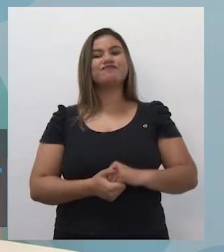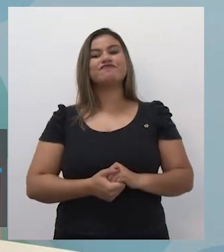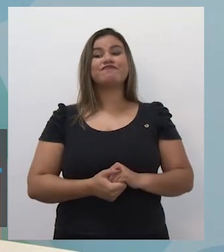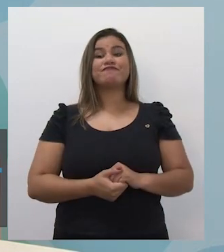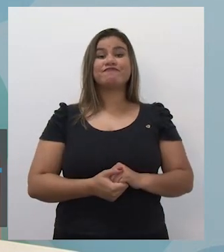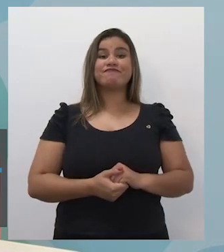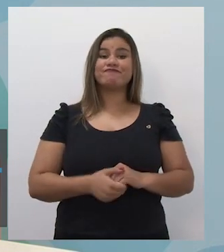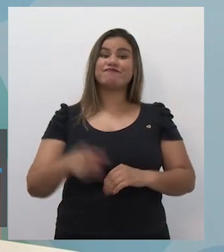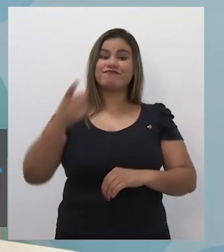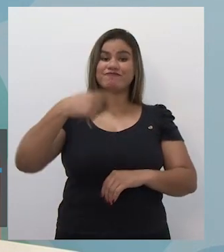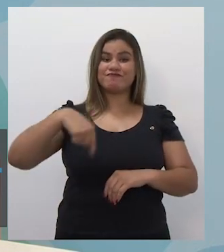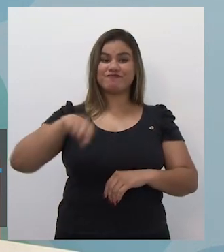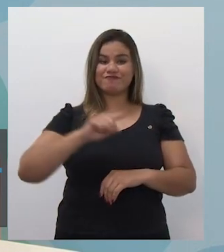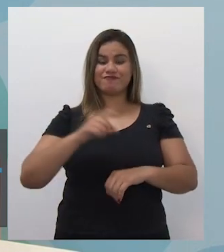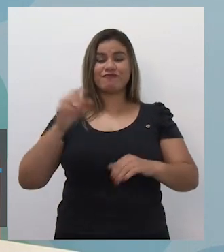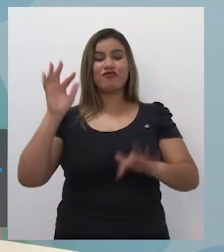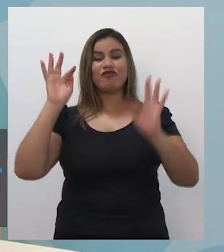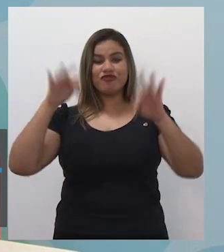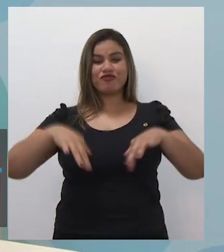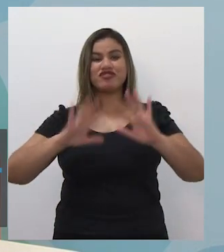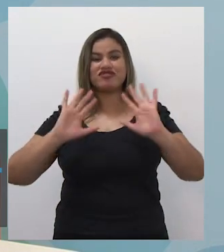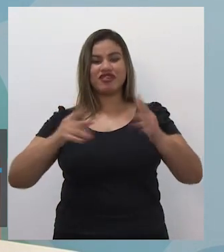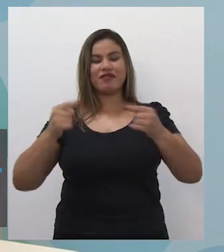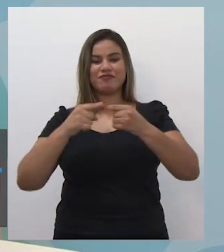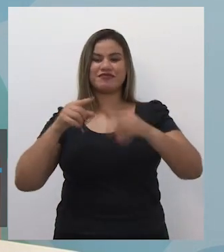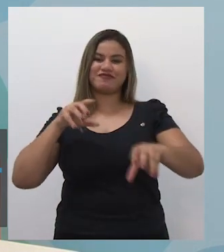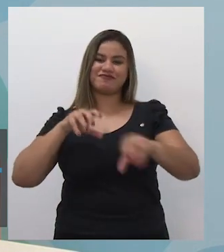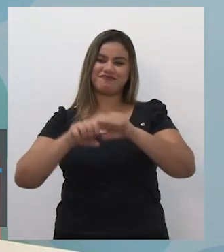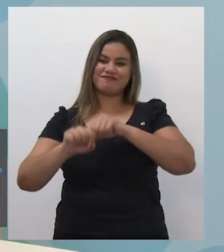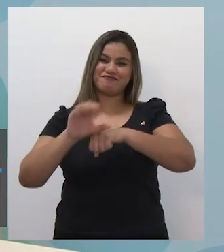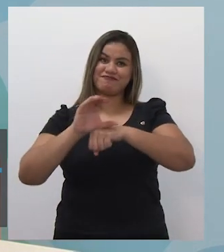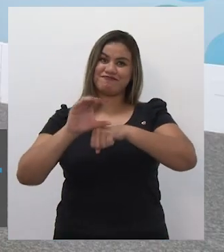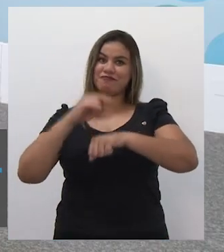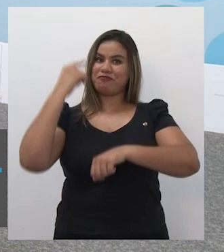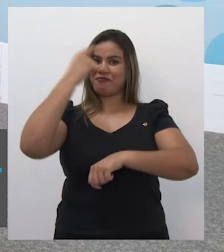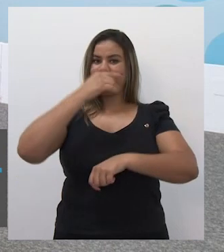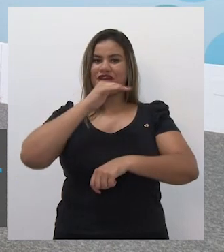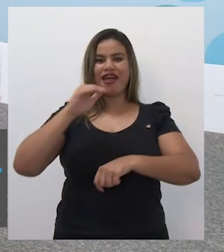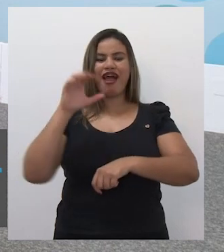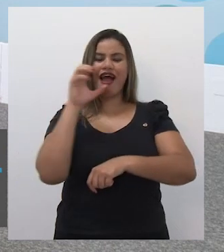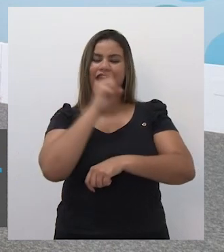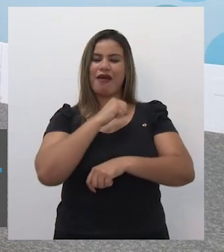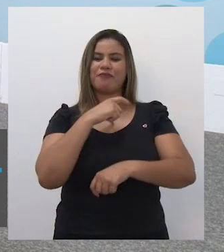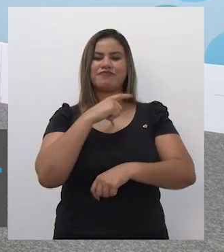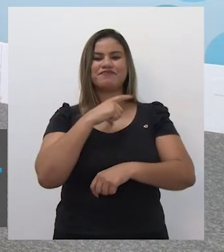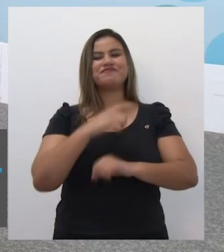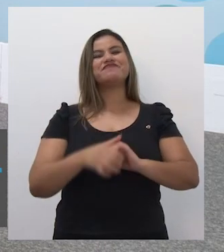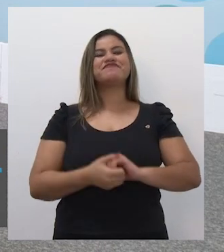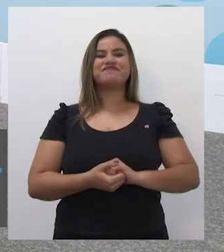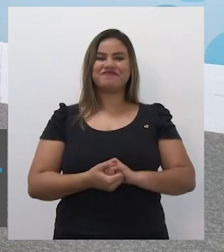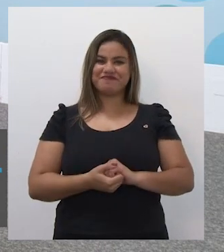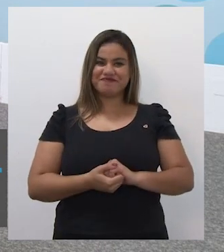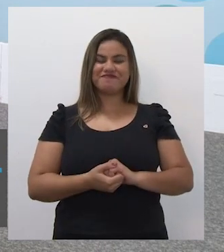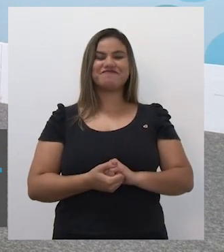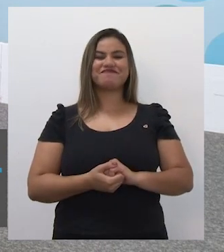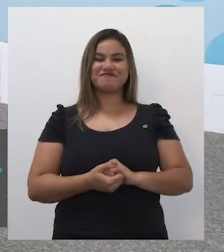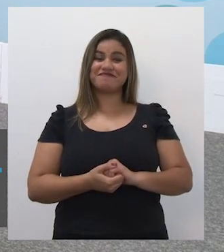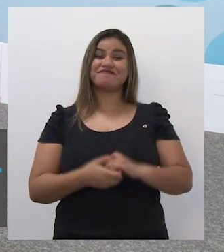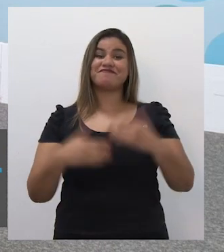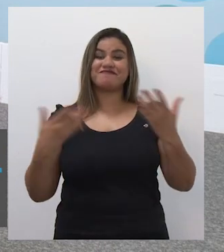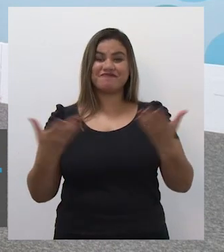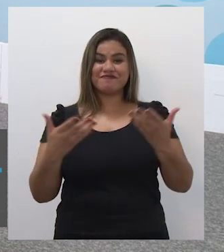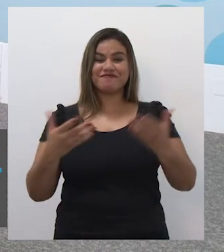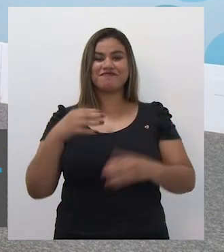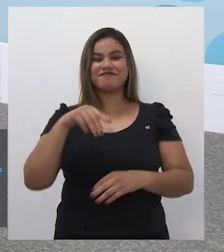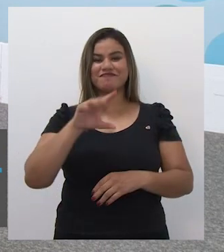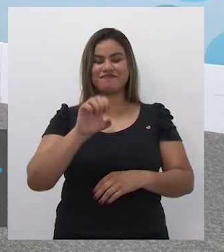Nós chegamos já ao final da nossa formação, 1h30 passa muito rápido, né? Para isso, então, vou passar